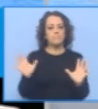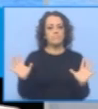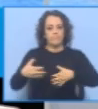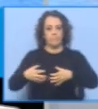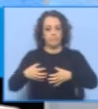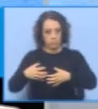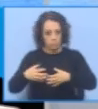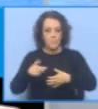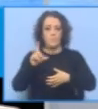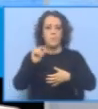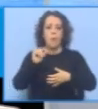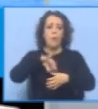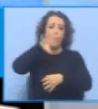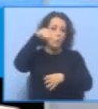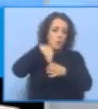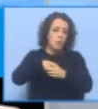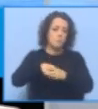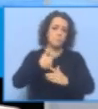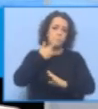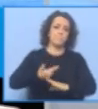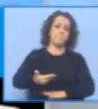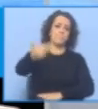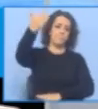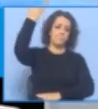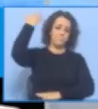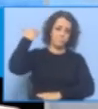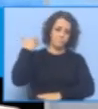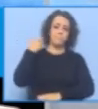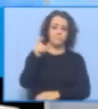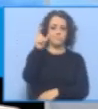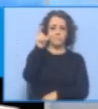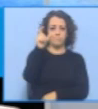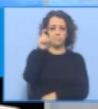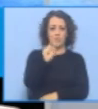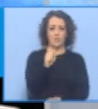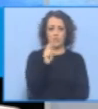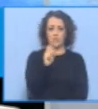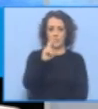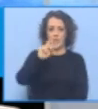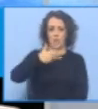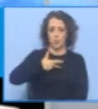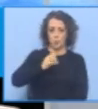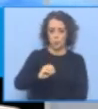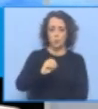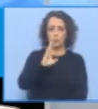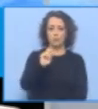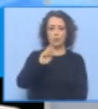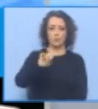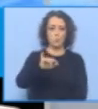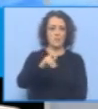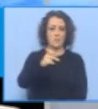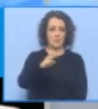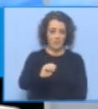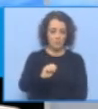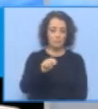neste contexto secular que referia que era o geral dos jesuítas no Sínodo da Juventude, que